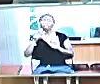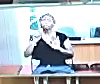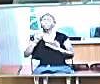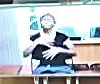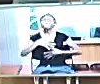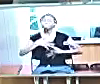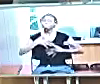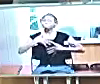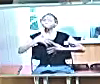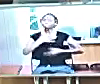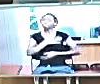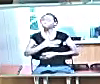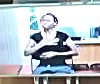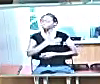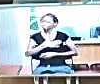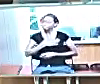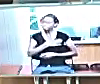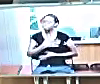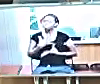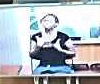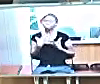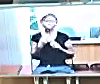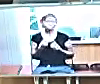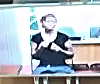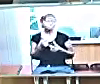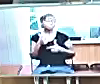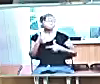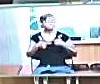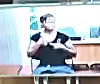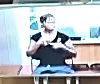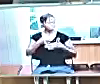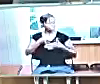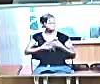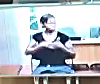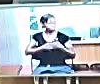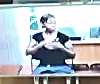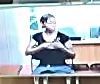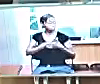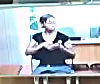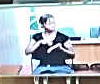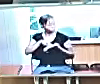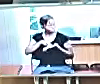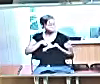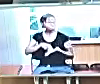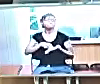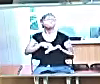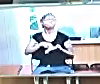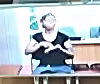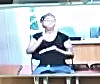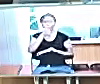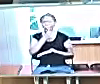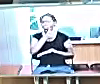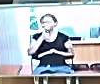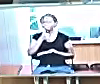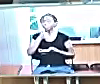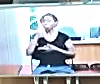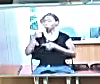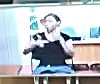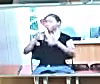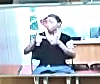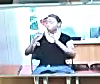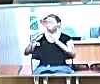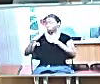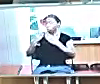muito orgulho e de muita luta de muita resistência do movimento das escolas